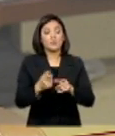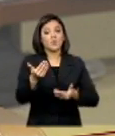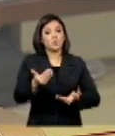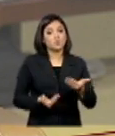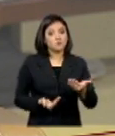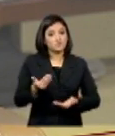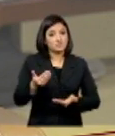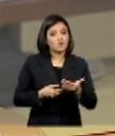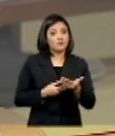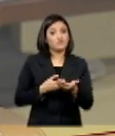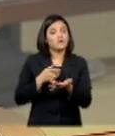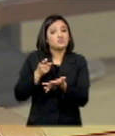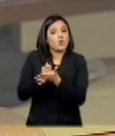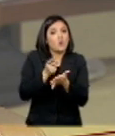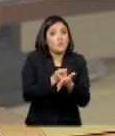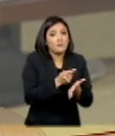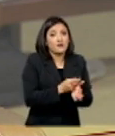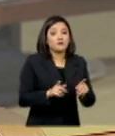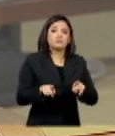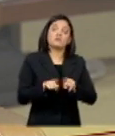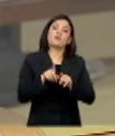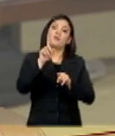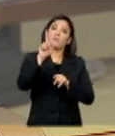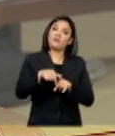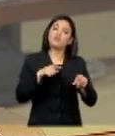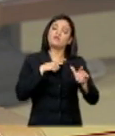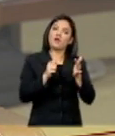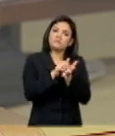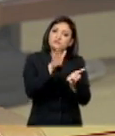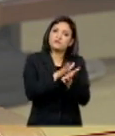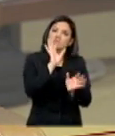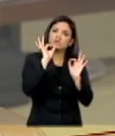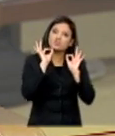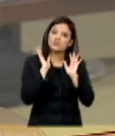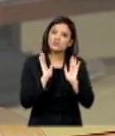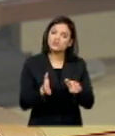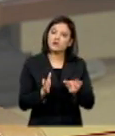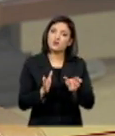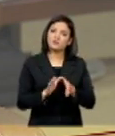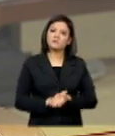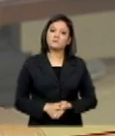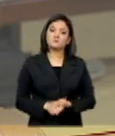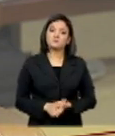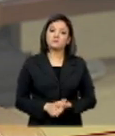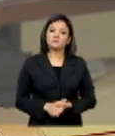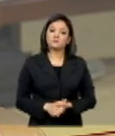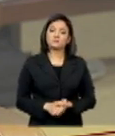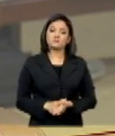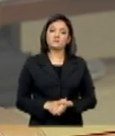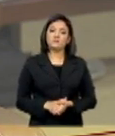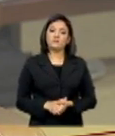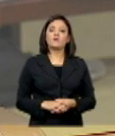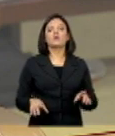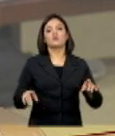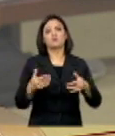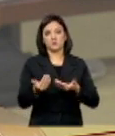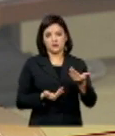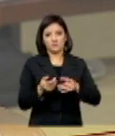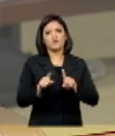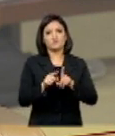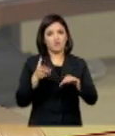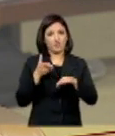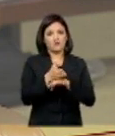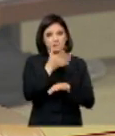cobrados também estão regulados razão pela qual o ponto dos serviços e das visitas também